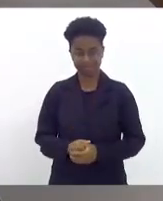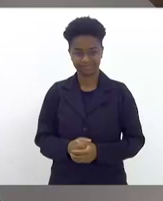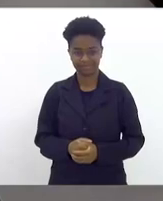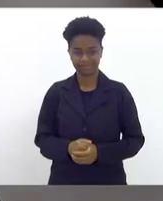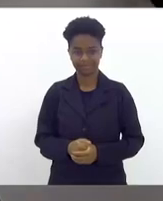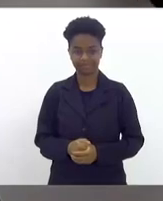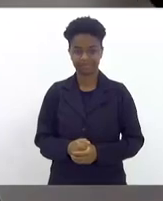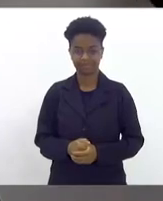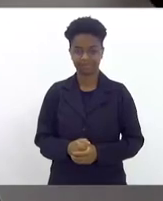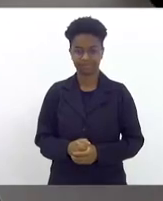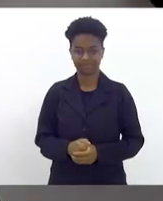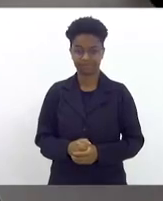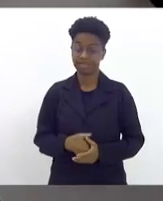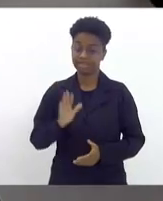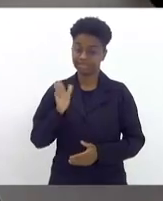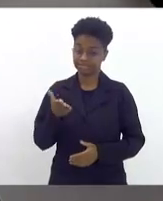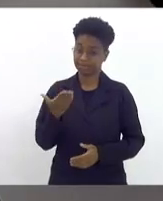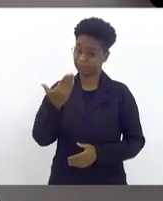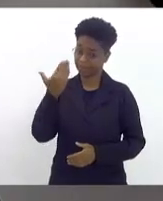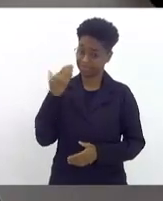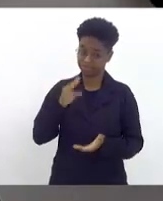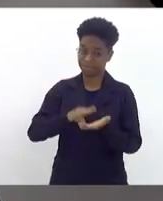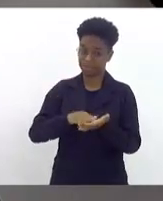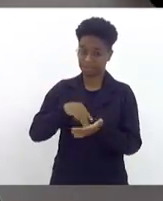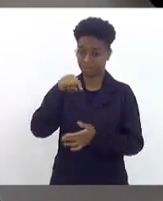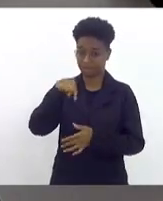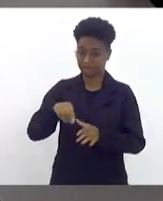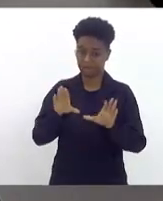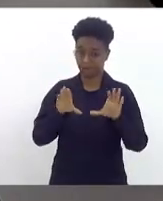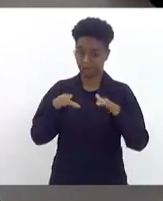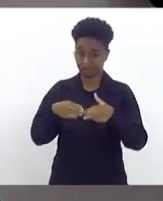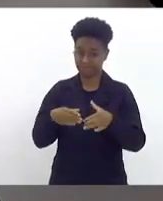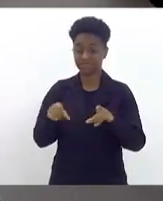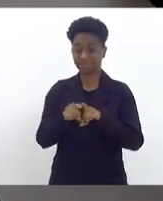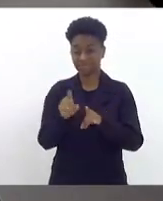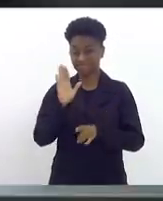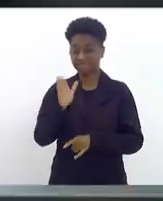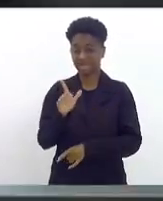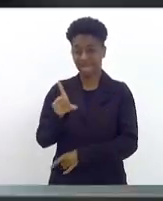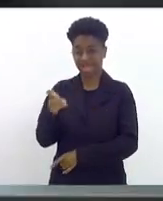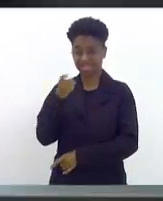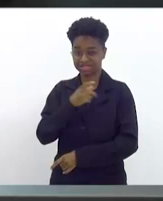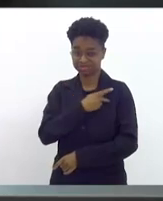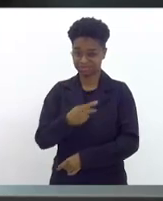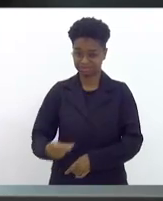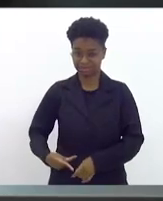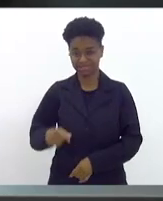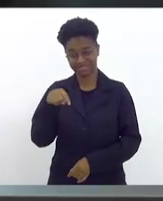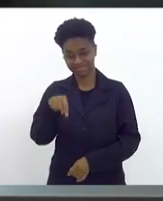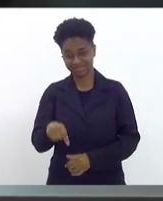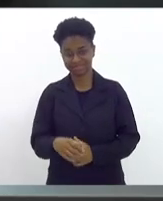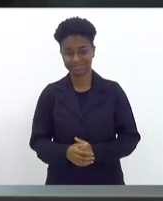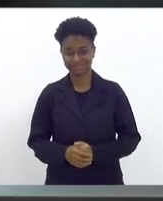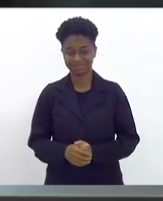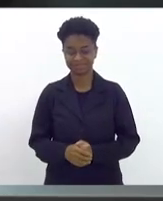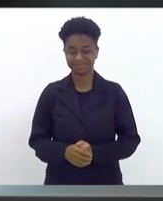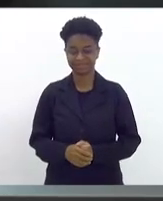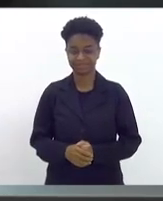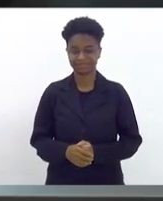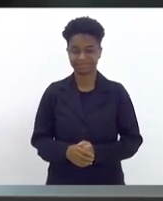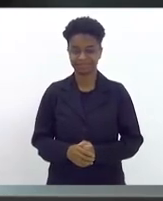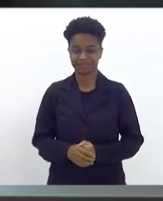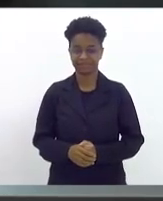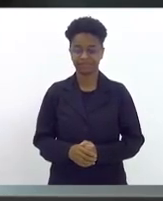que já foi membro desta comissão e já foi presidente Presidente